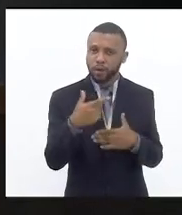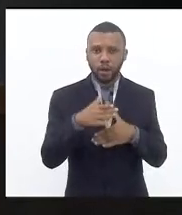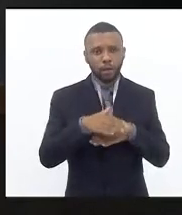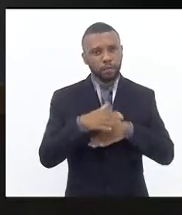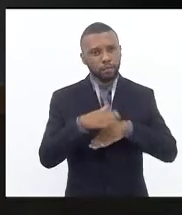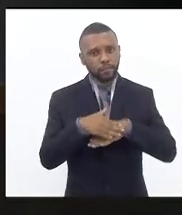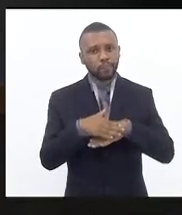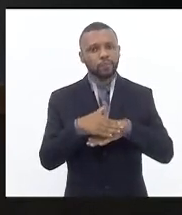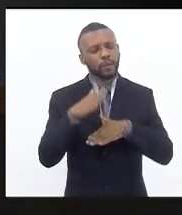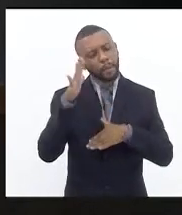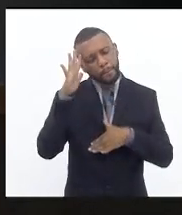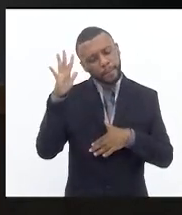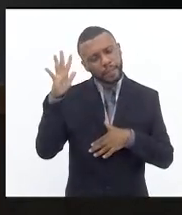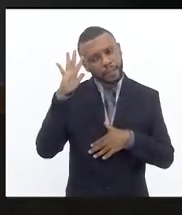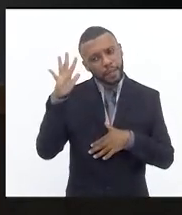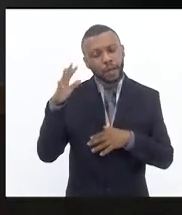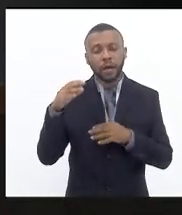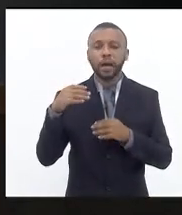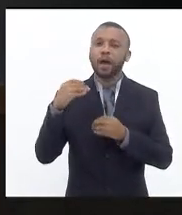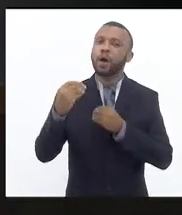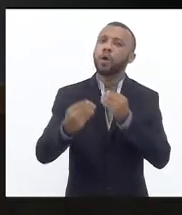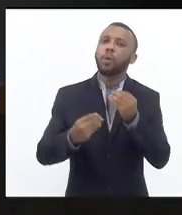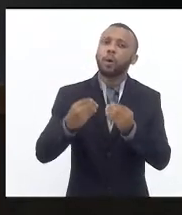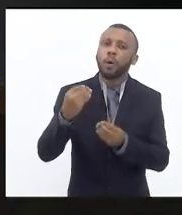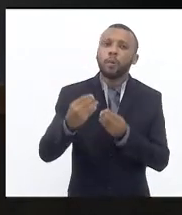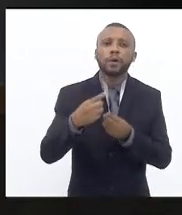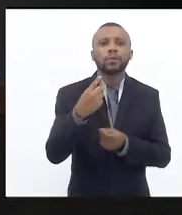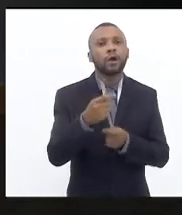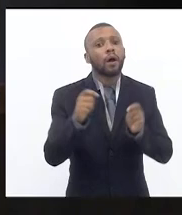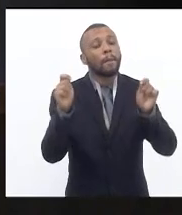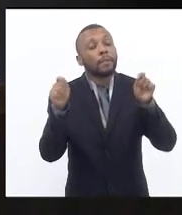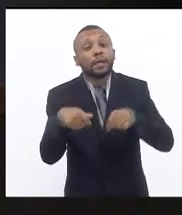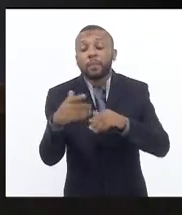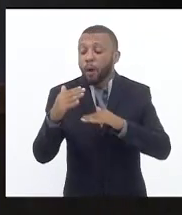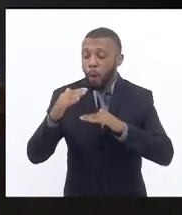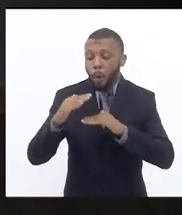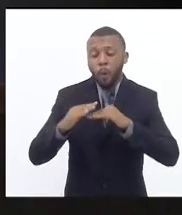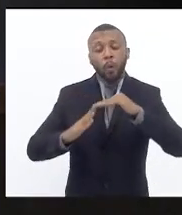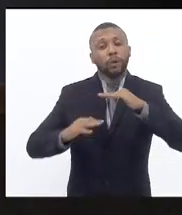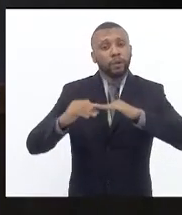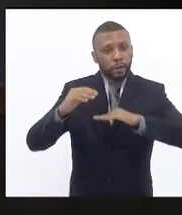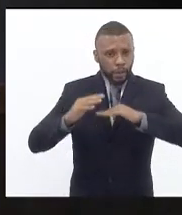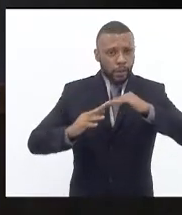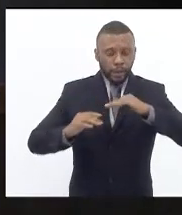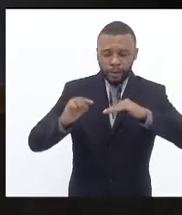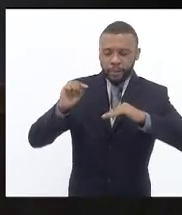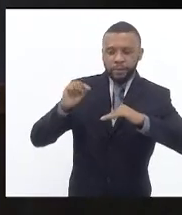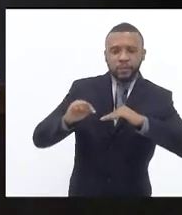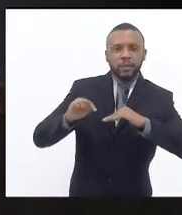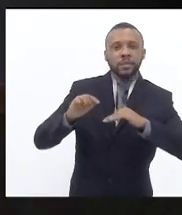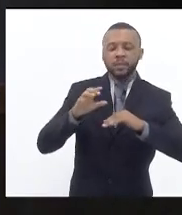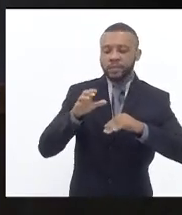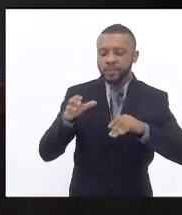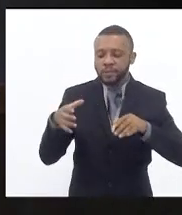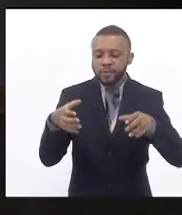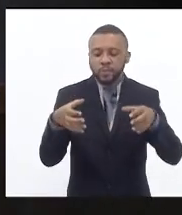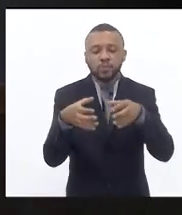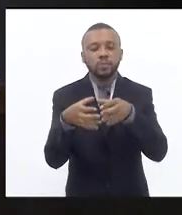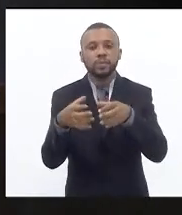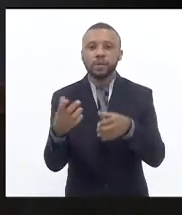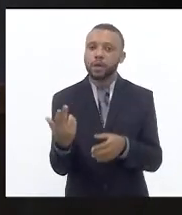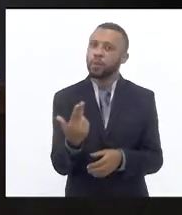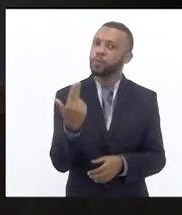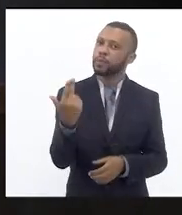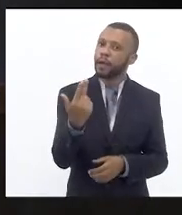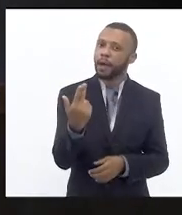pensar de como podemos construir e essa construção ela é coletiva ela não